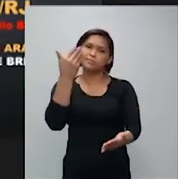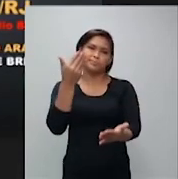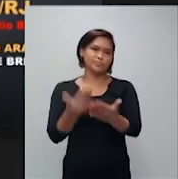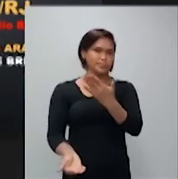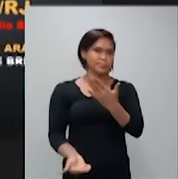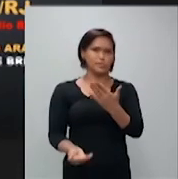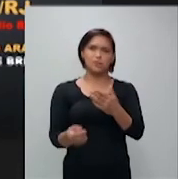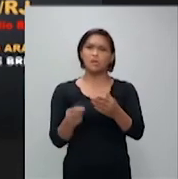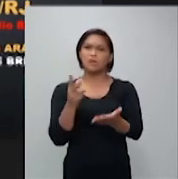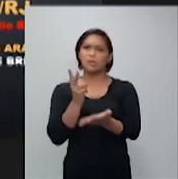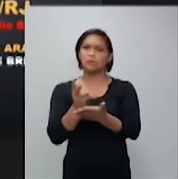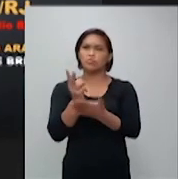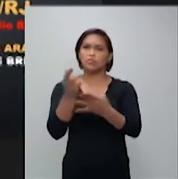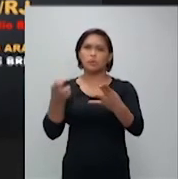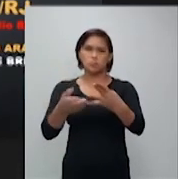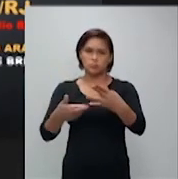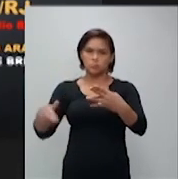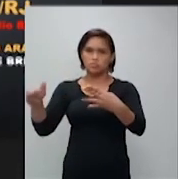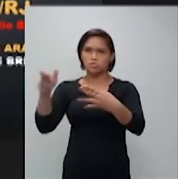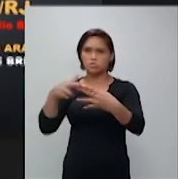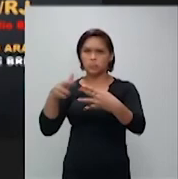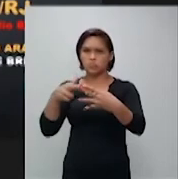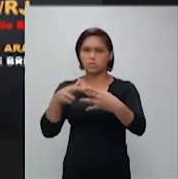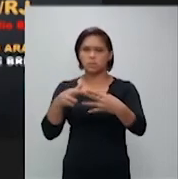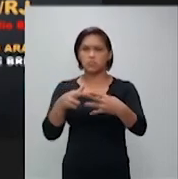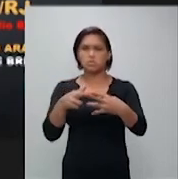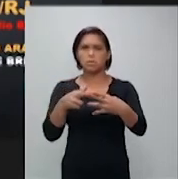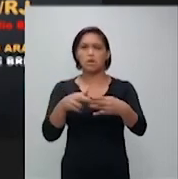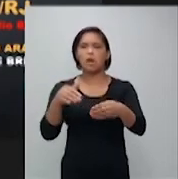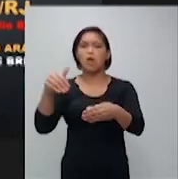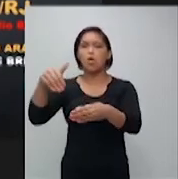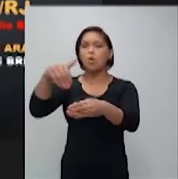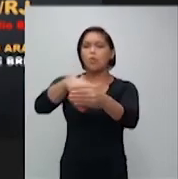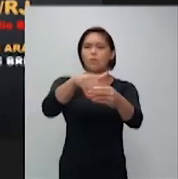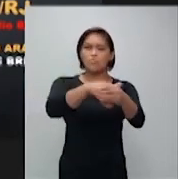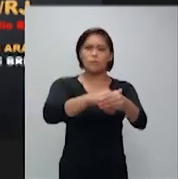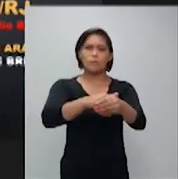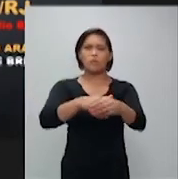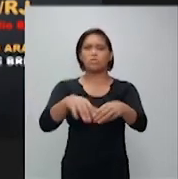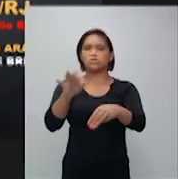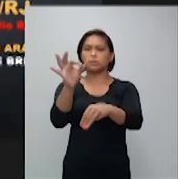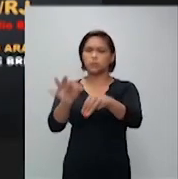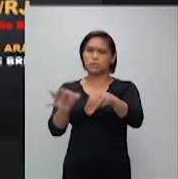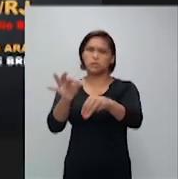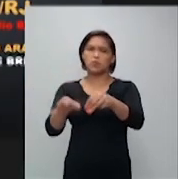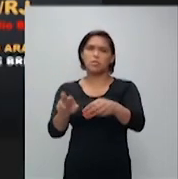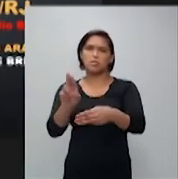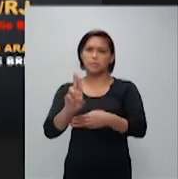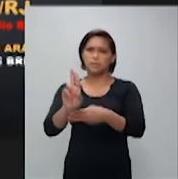do ex-advogado do condomínio. Seguindo o voto da relatora, a terceira turma negou o